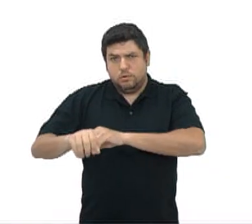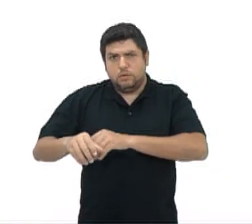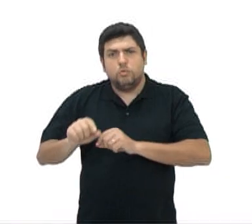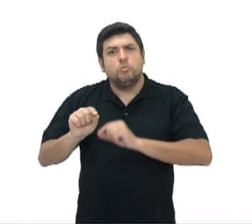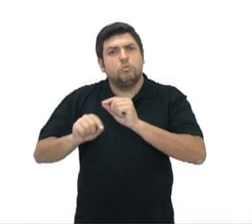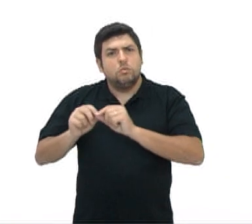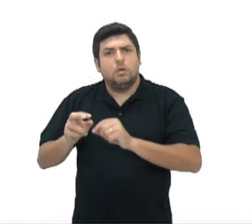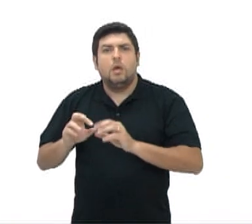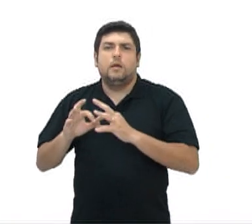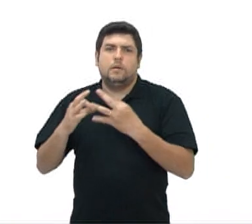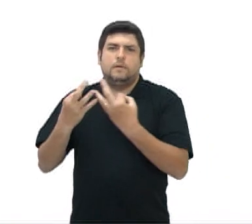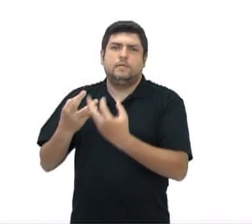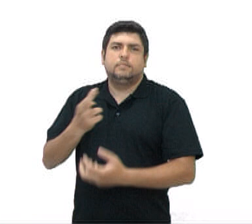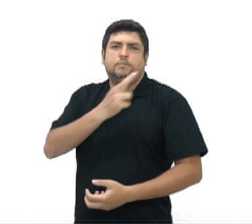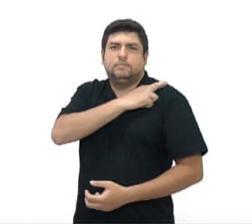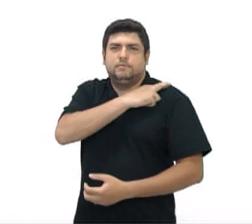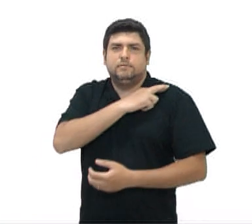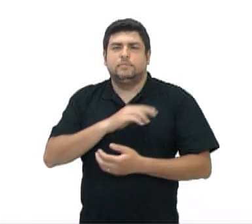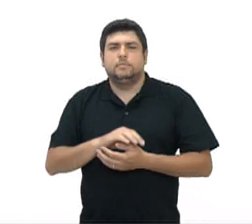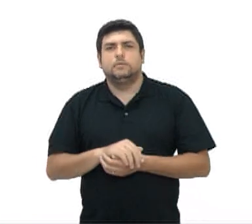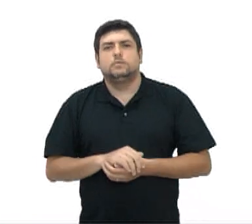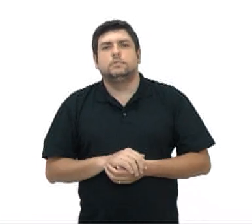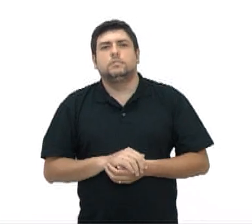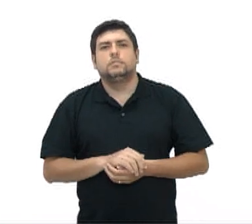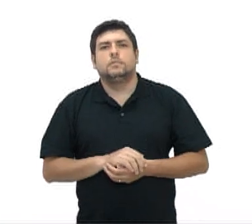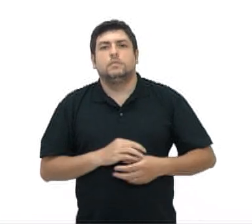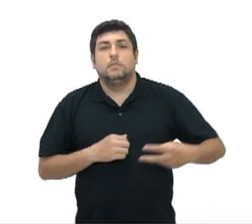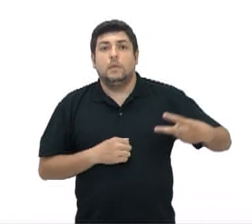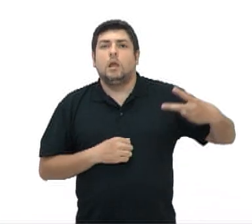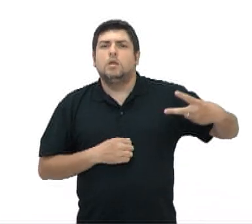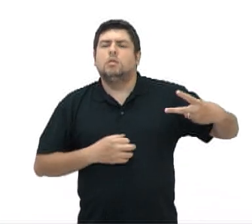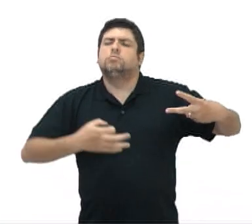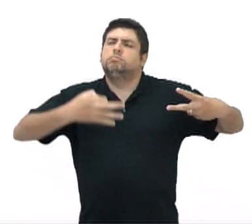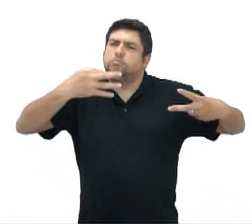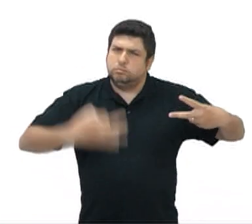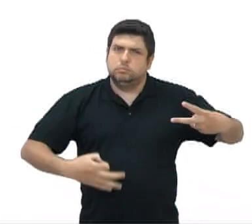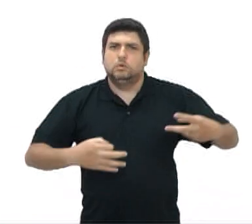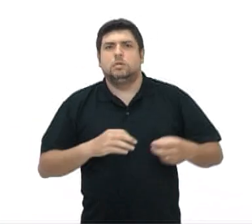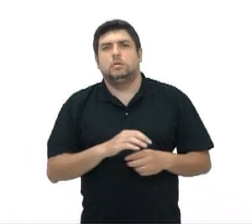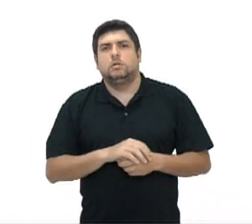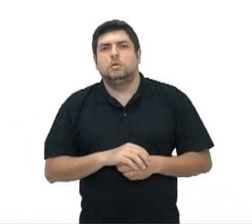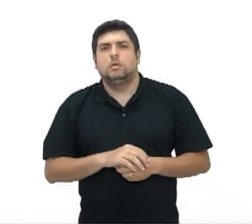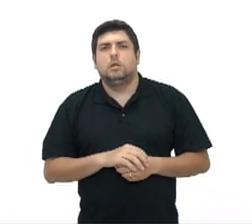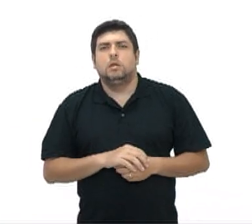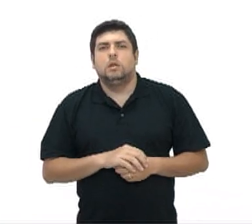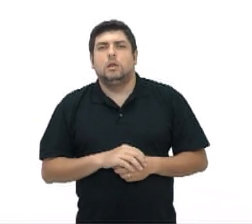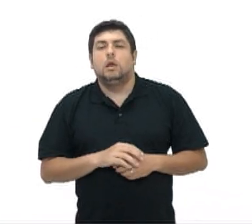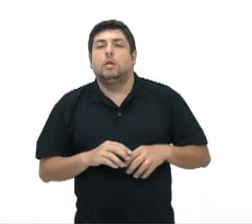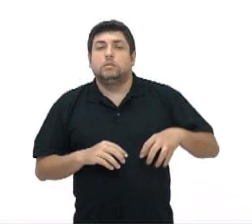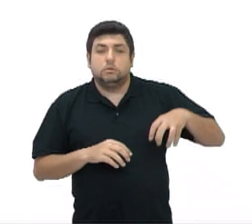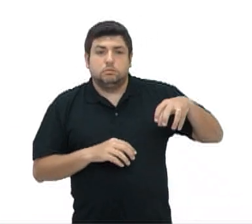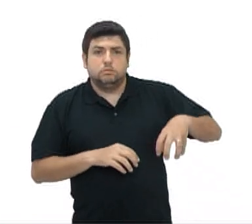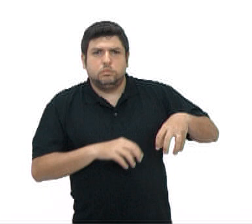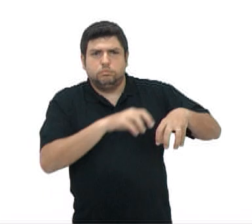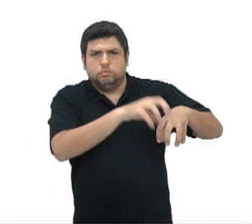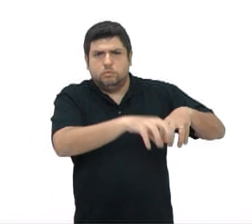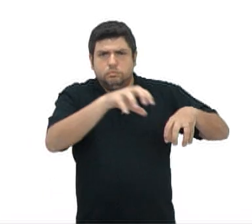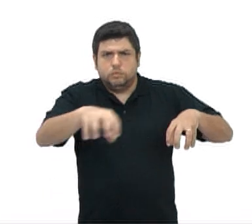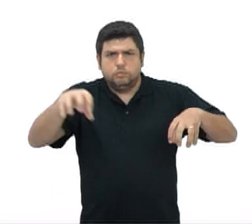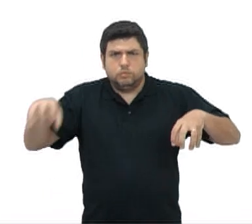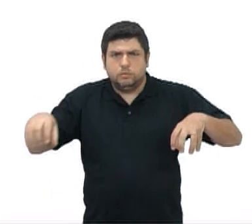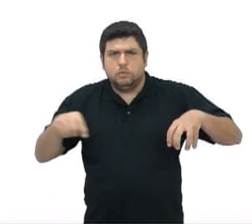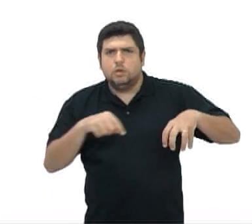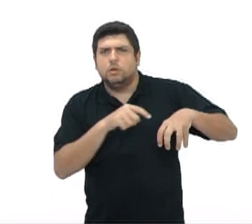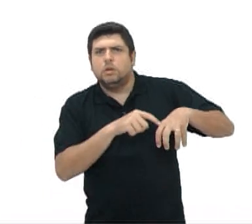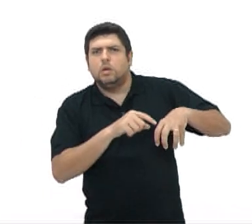Maravilha? E a segunda, obviamente, que está totalmente certa, porque Goffman sempre vai falar que instituições totais têm a questão